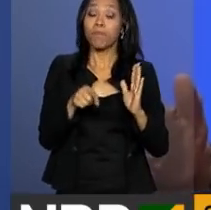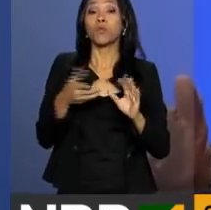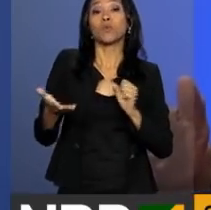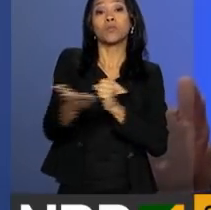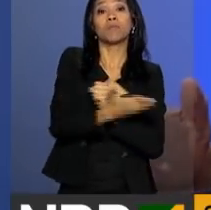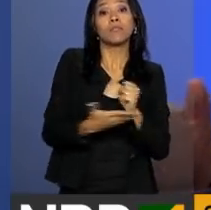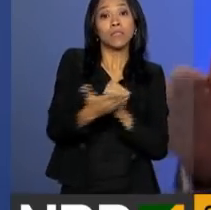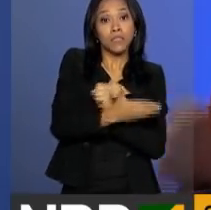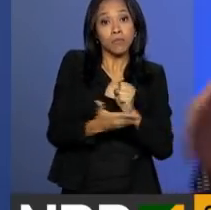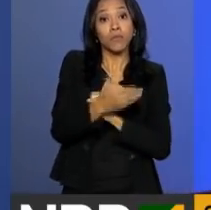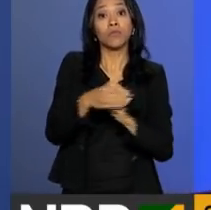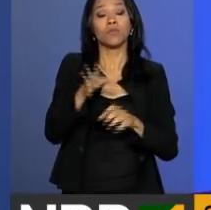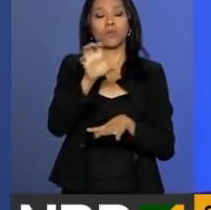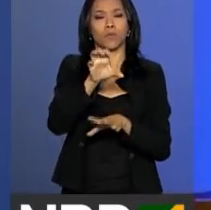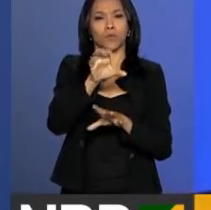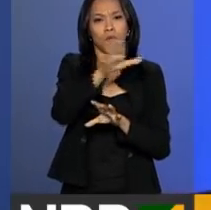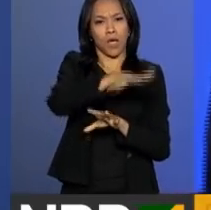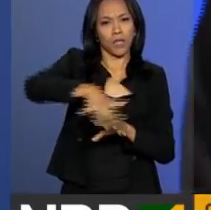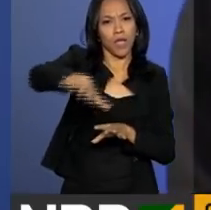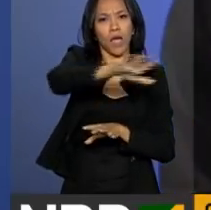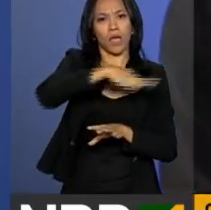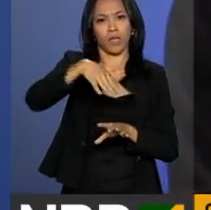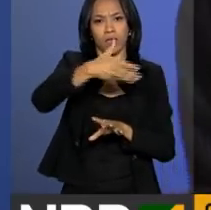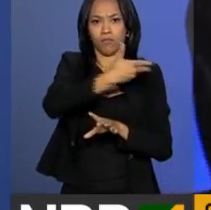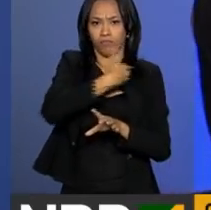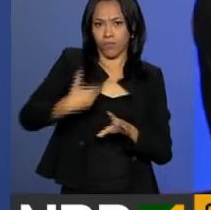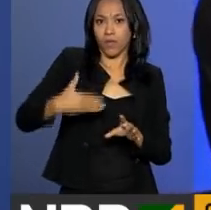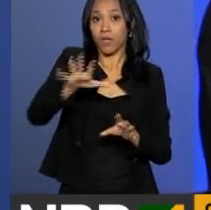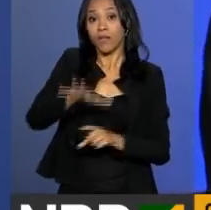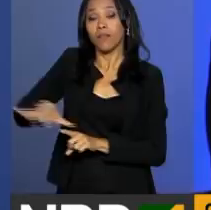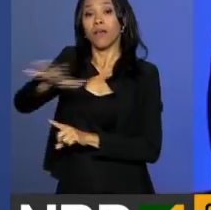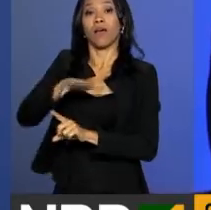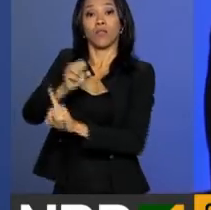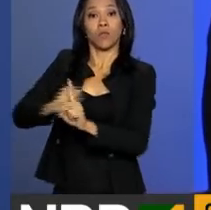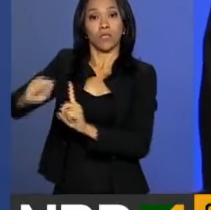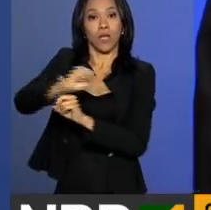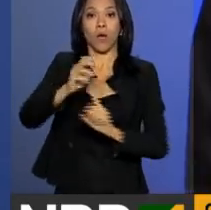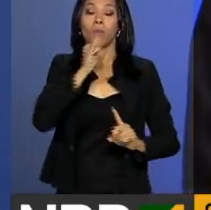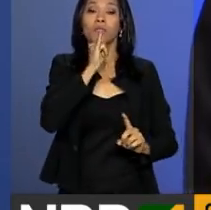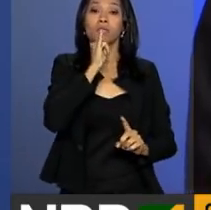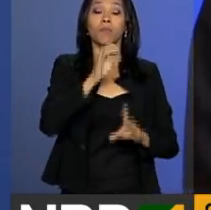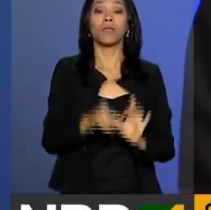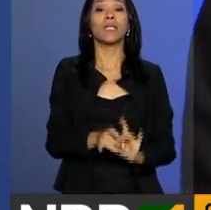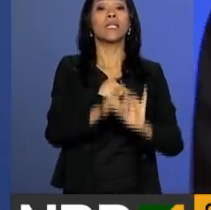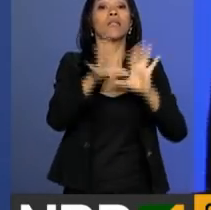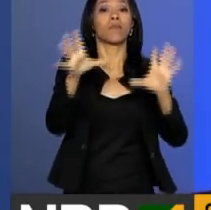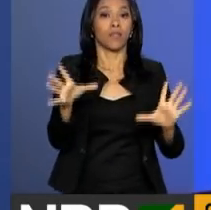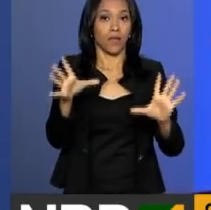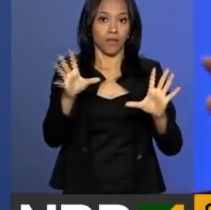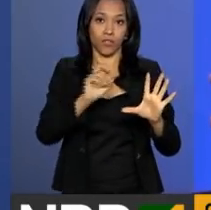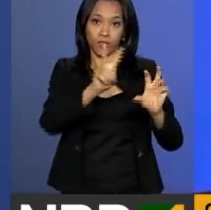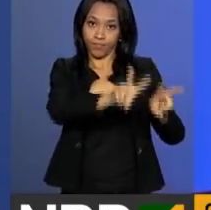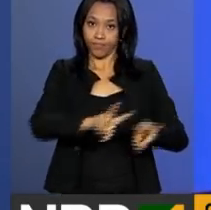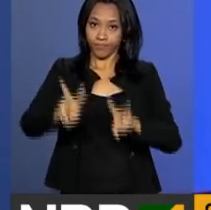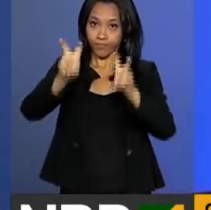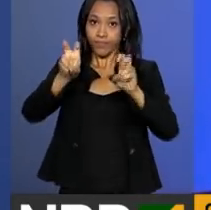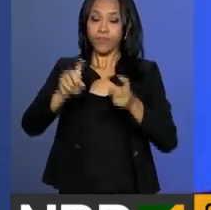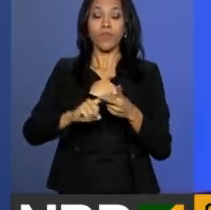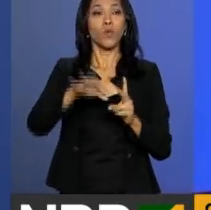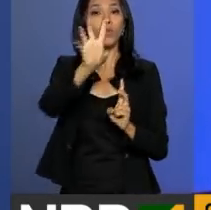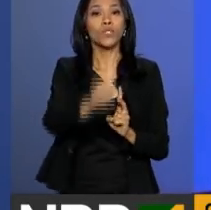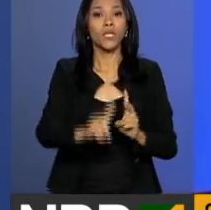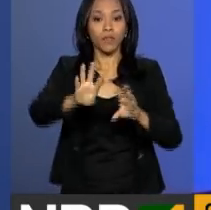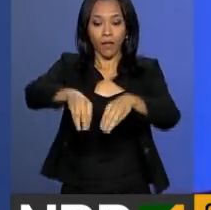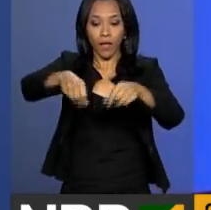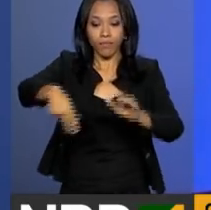do estado social quando você pega por exemplo na liberdade de iniciativa quando você pega o direito à propriedade